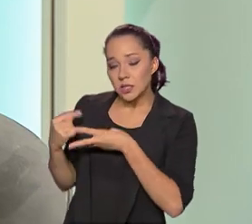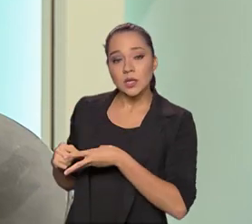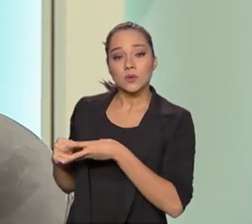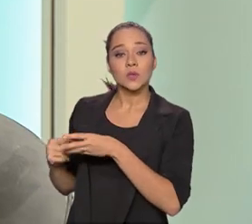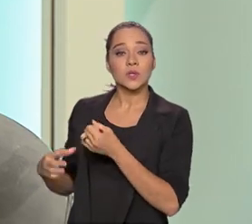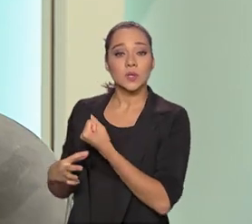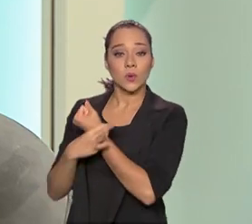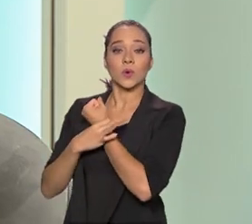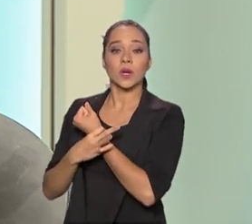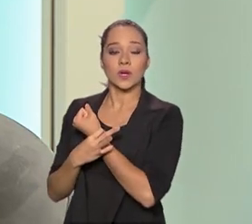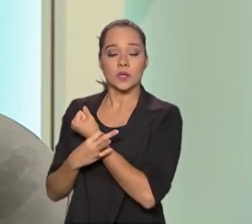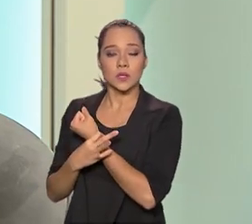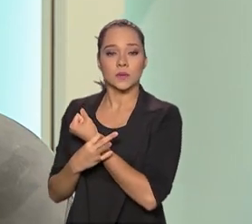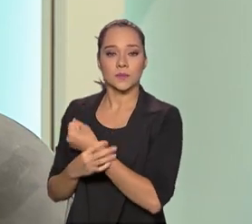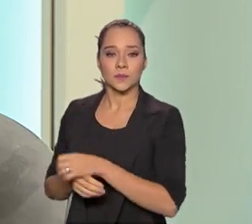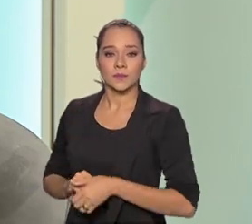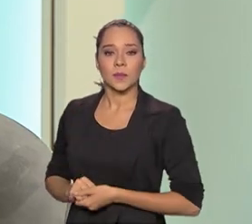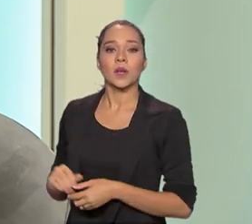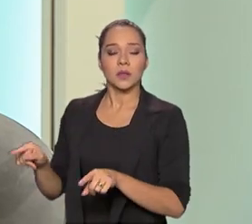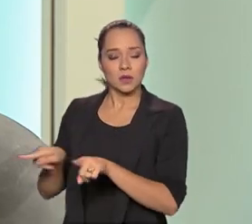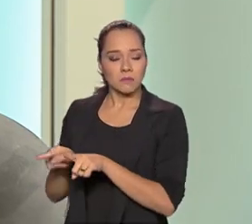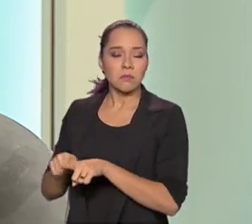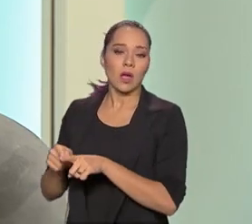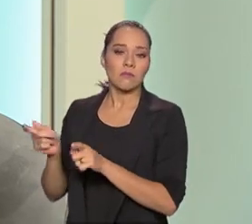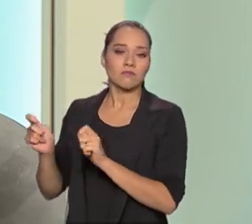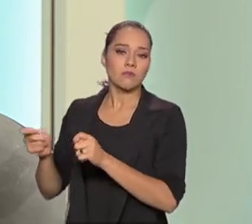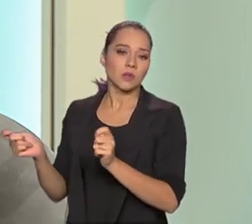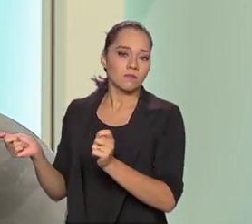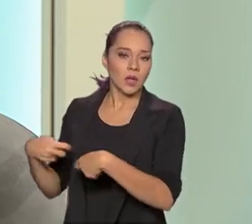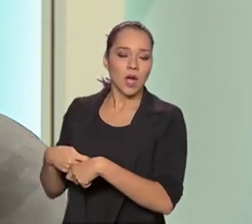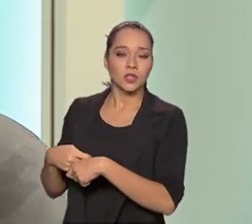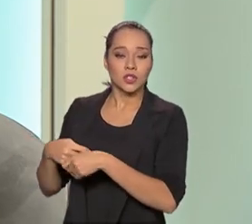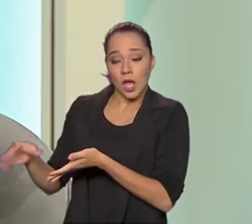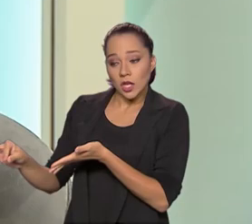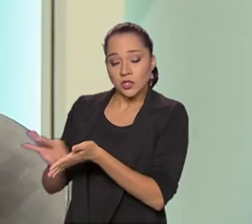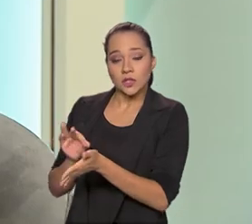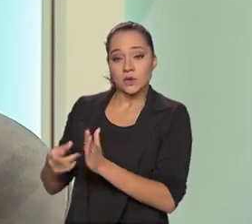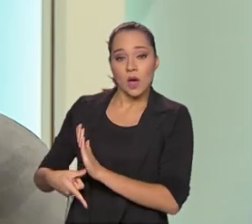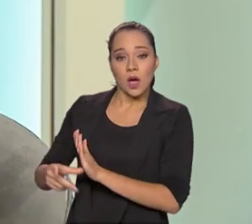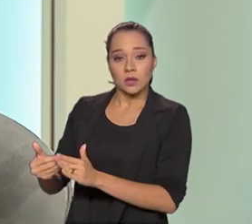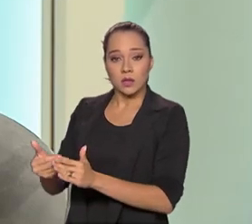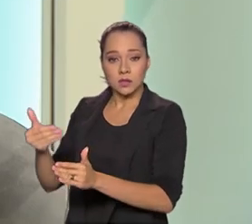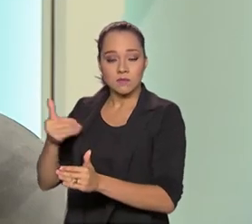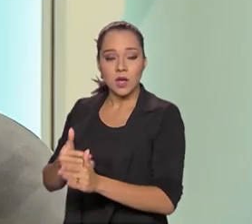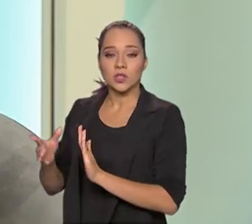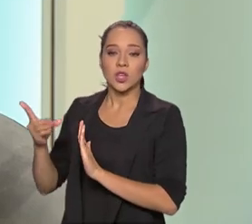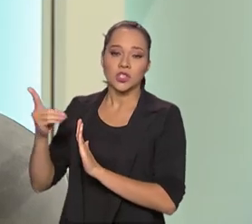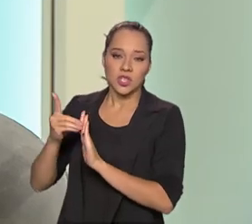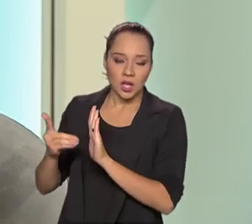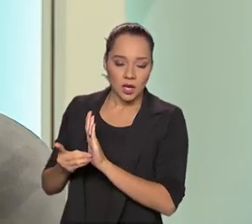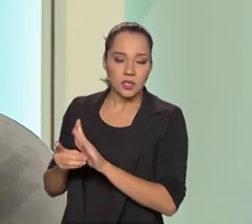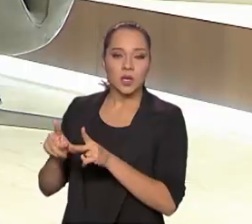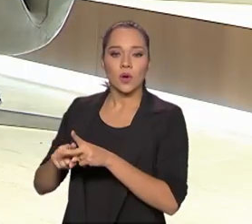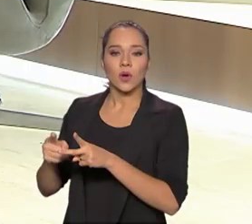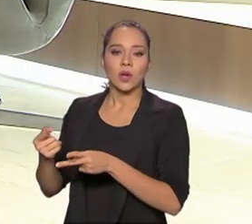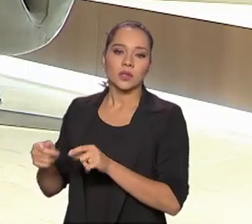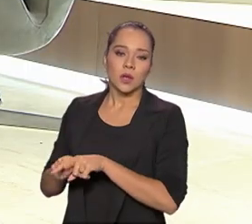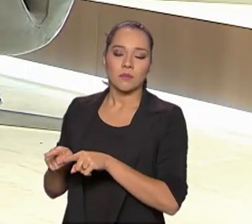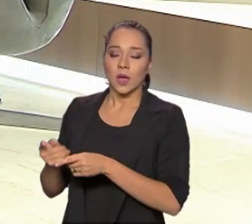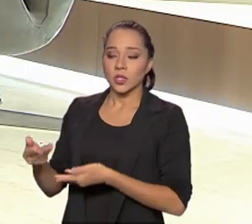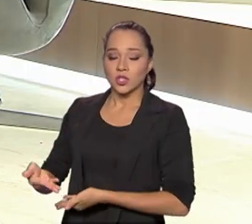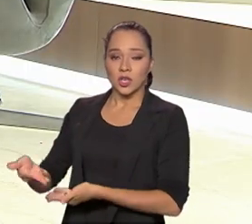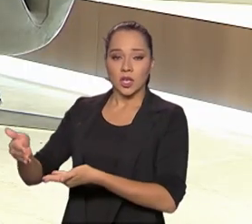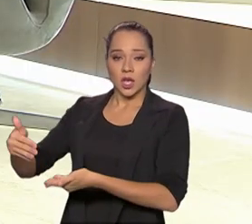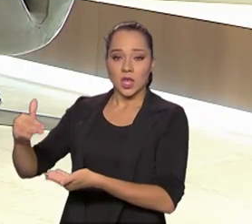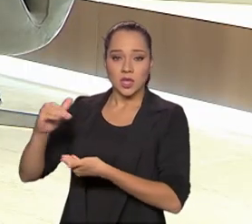segurança e conformidade, também a possibilidade de registro antecipado de declarações e de entrega antecipada de